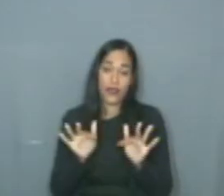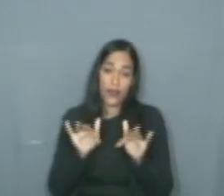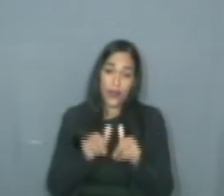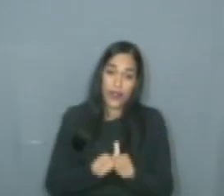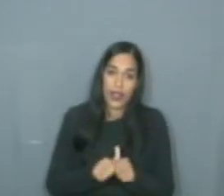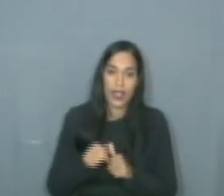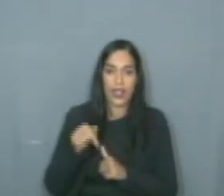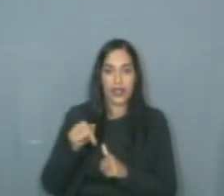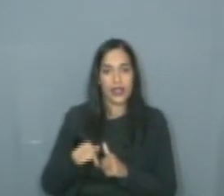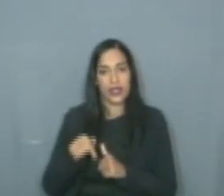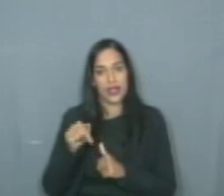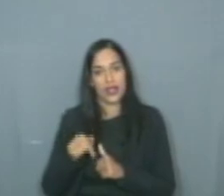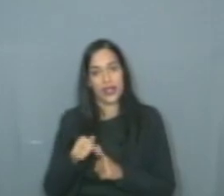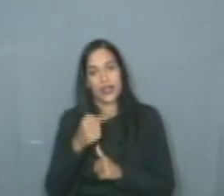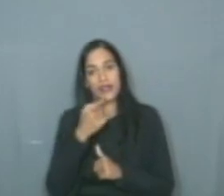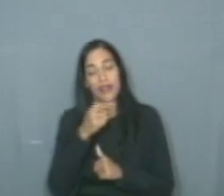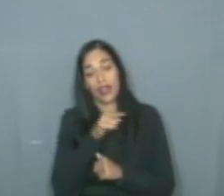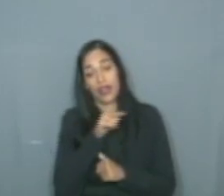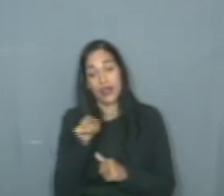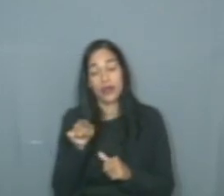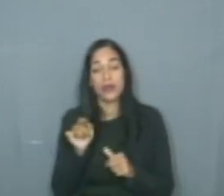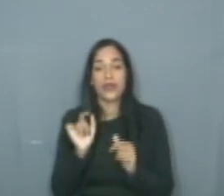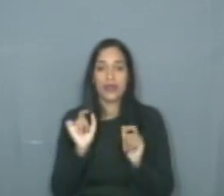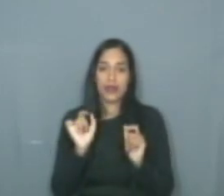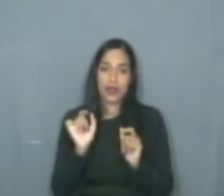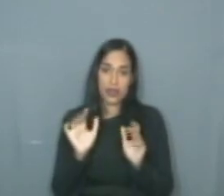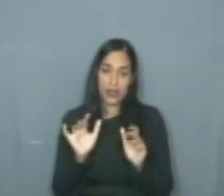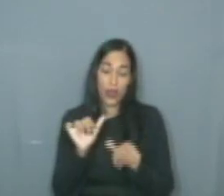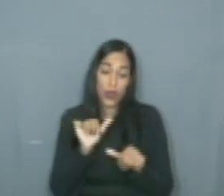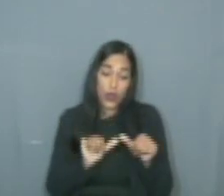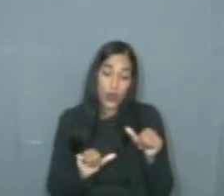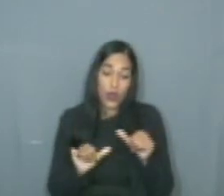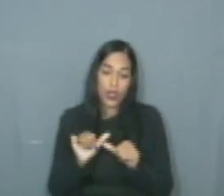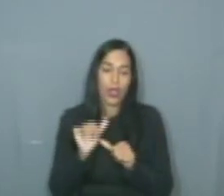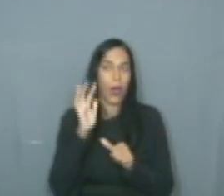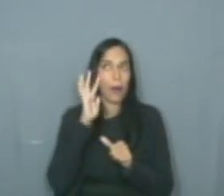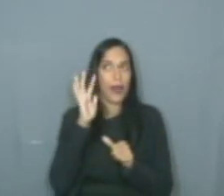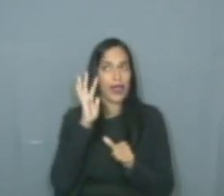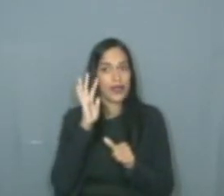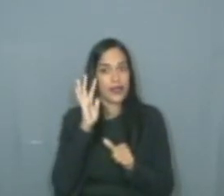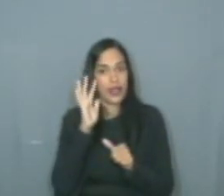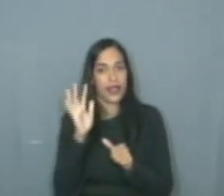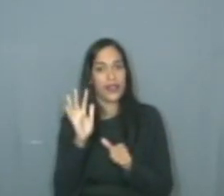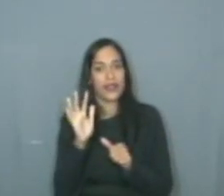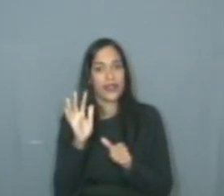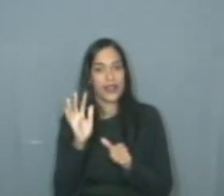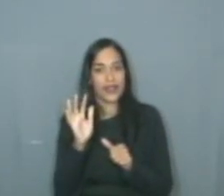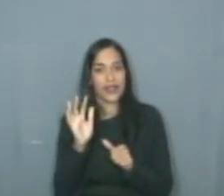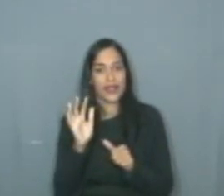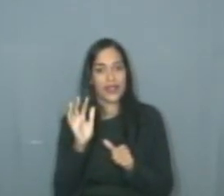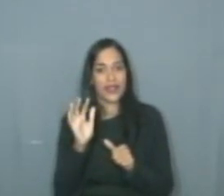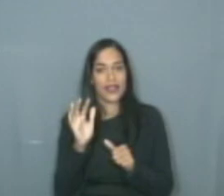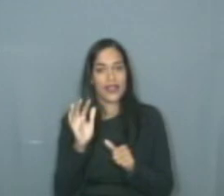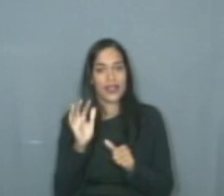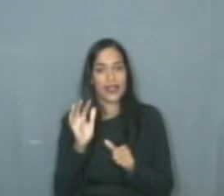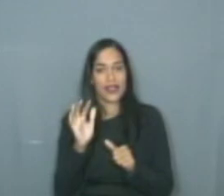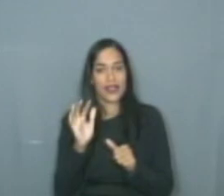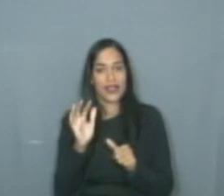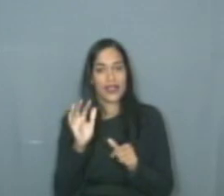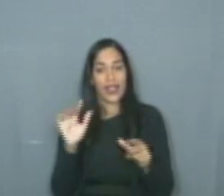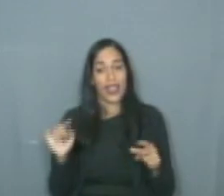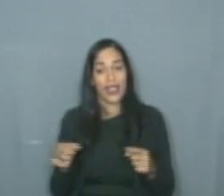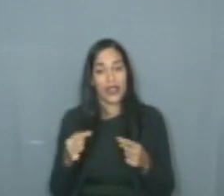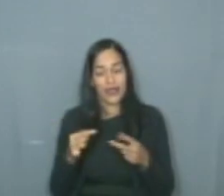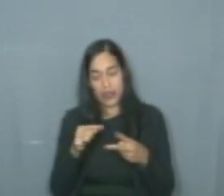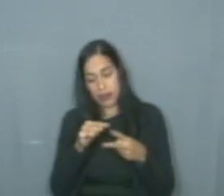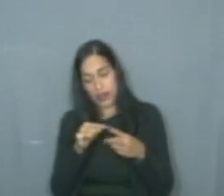aqui dizendo para vocês o seguinte, é porque eu troquei, pensei que ia fazer a defesa de mais